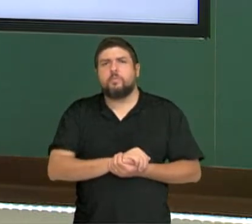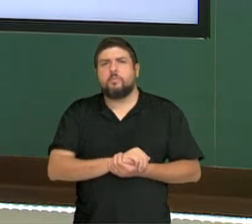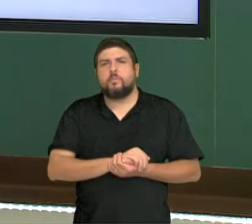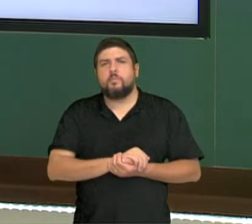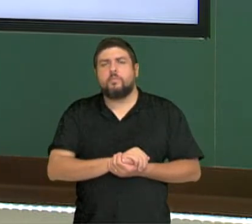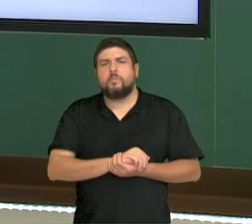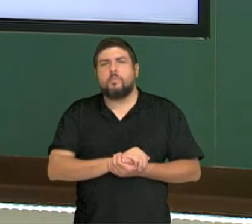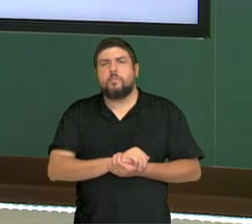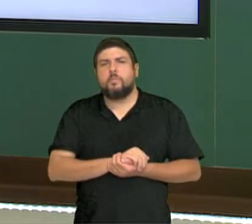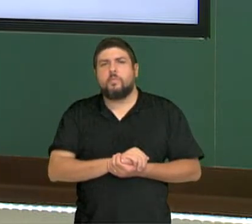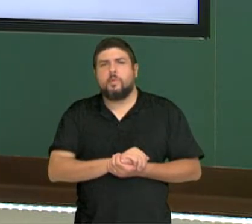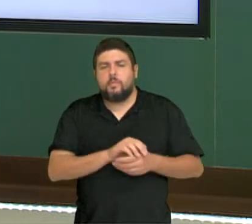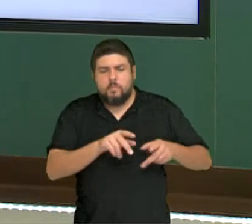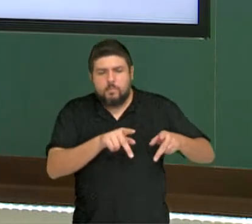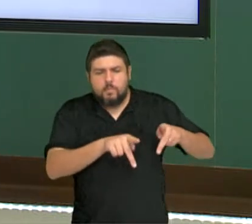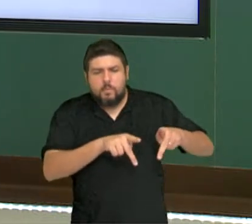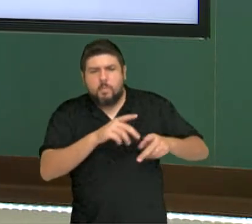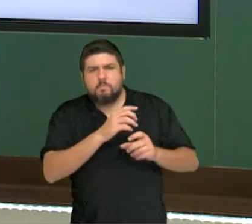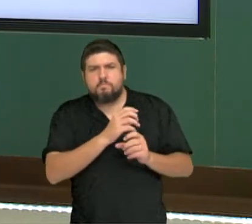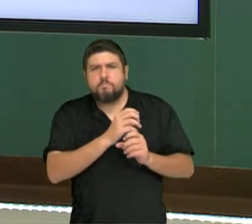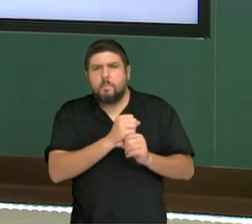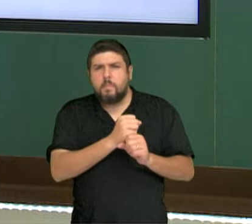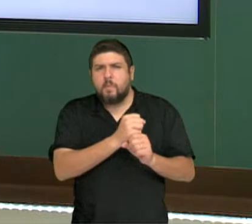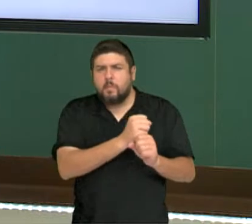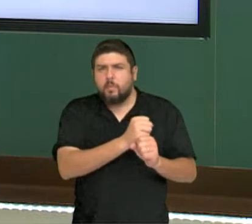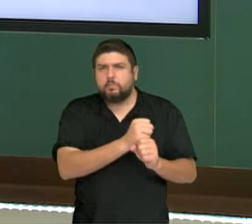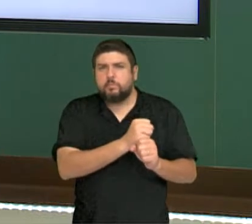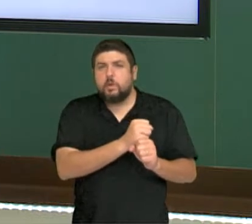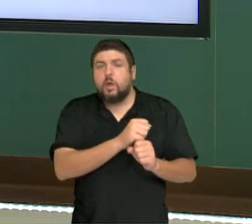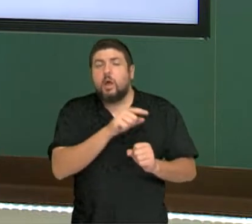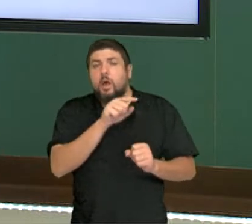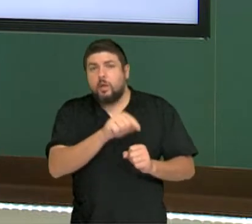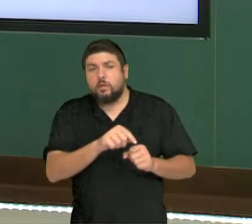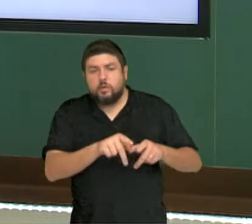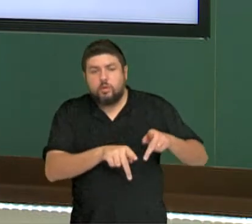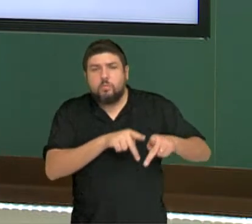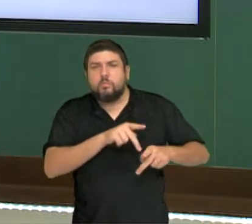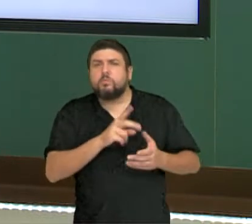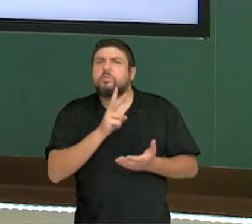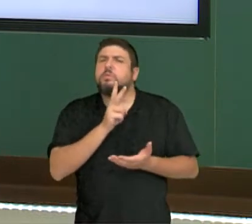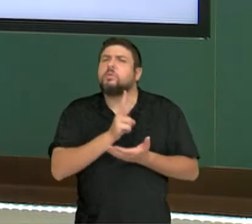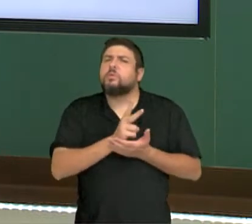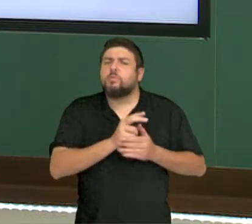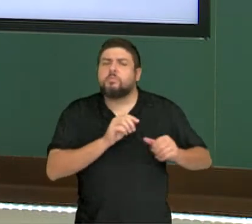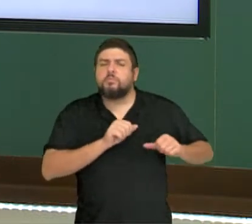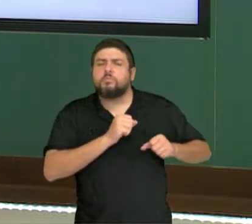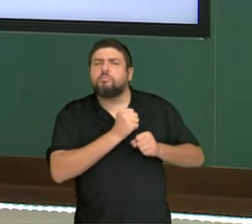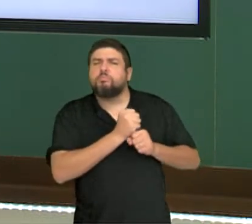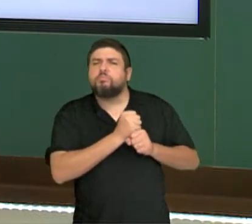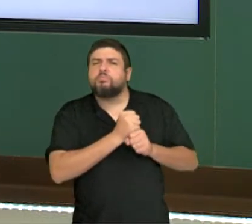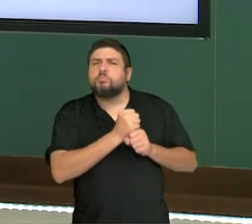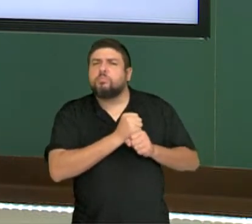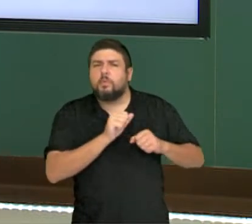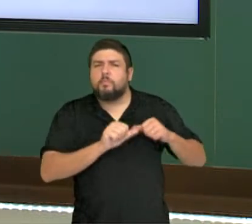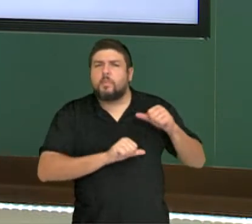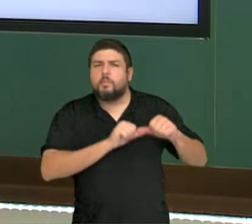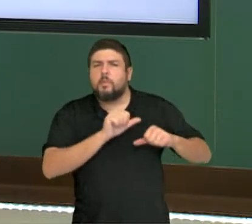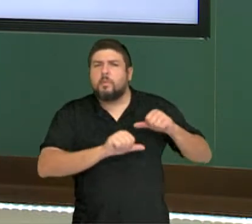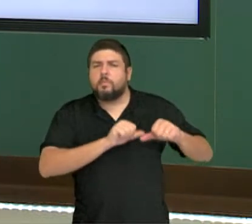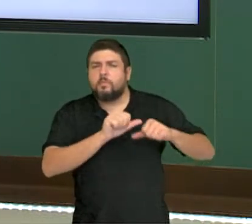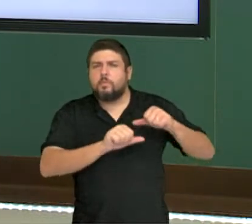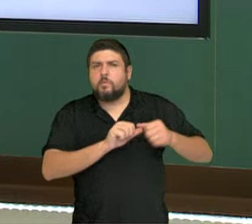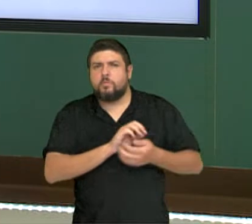aborda uma temática dinâmica ou seja população sempre está mudando por isso é dinâmico tá ao longo da história